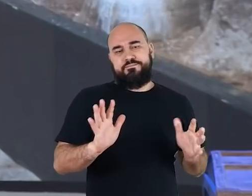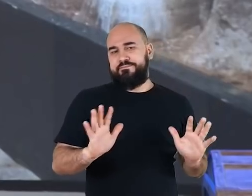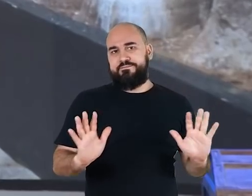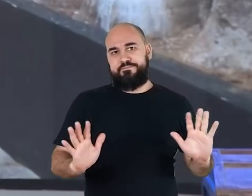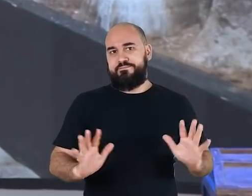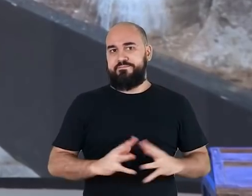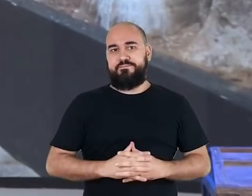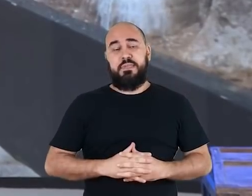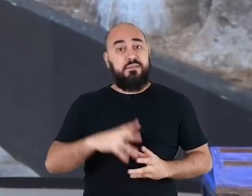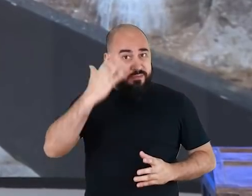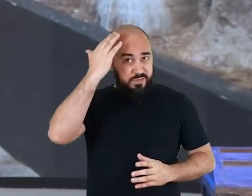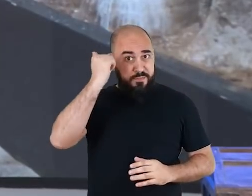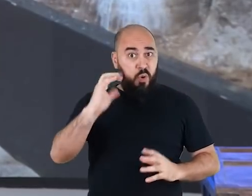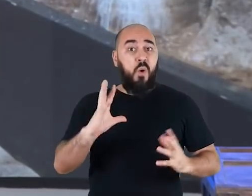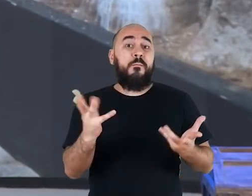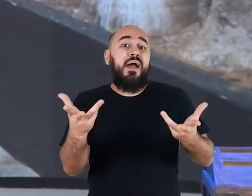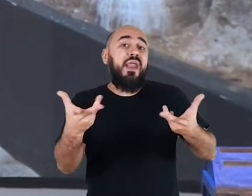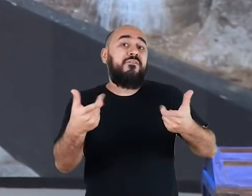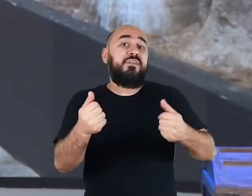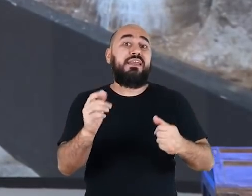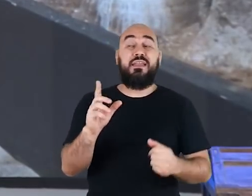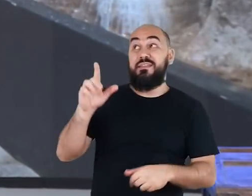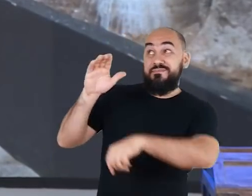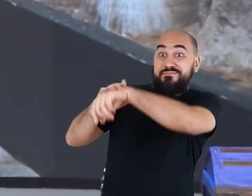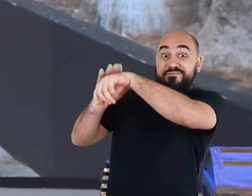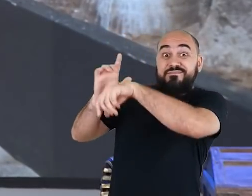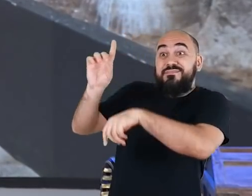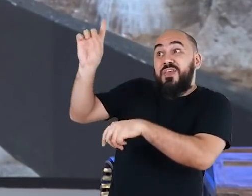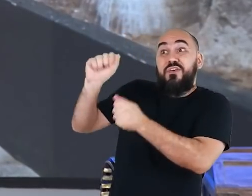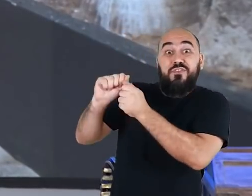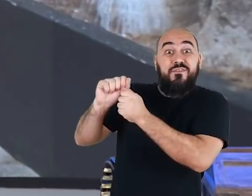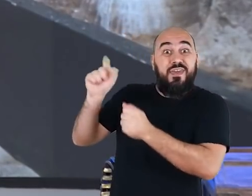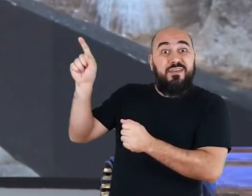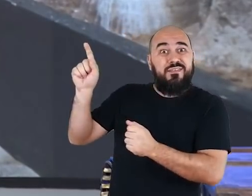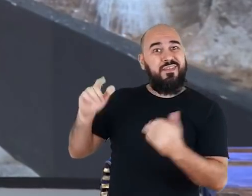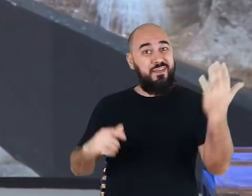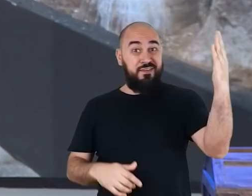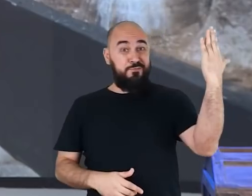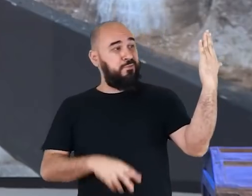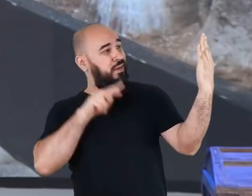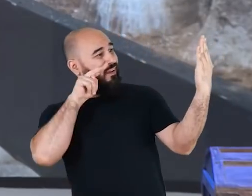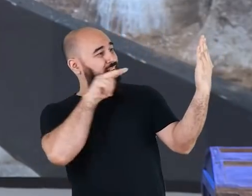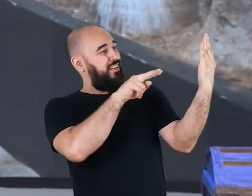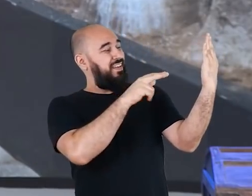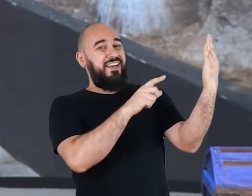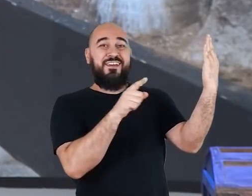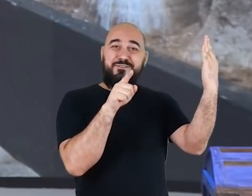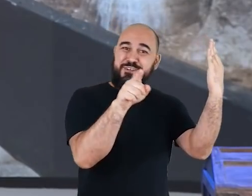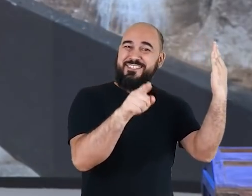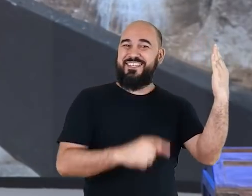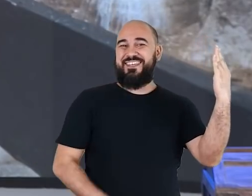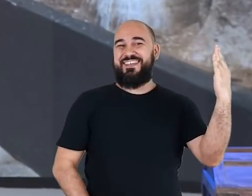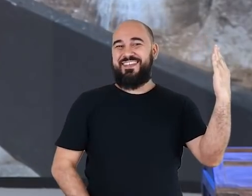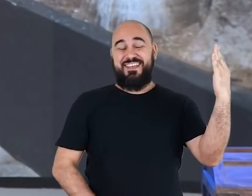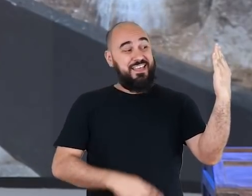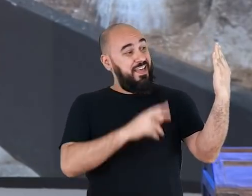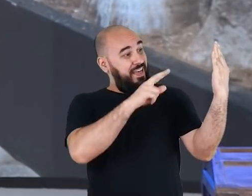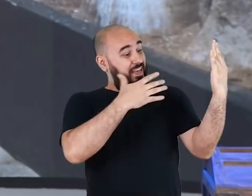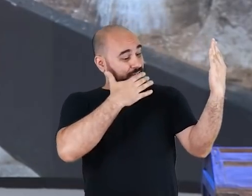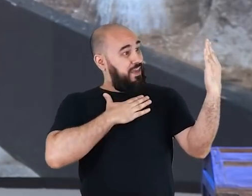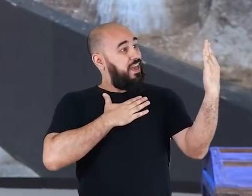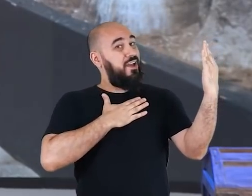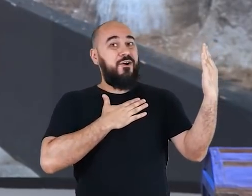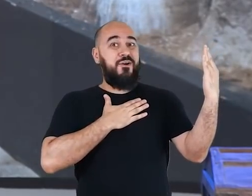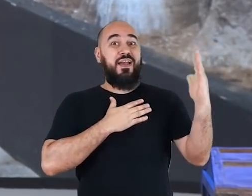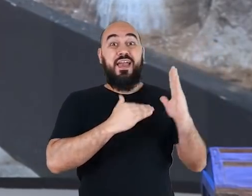a grande maravilha da obra de Deus? Então se olhe no espelho. Você pode não estar na lista das 7 maravilhas do mundo antigo,